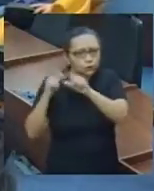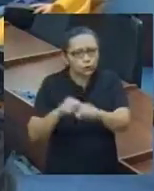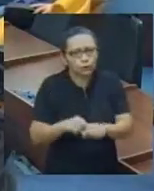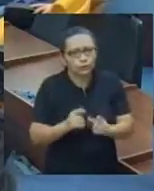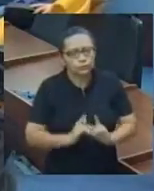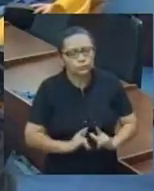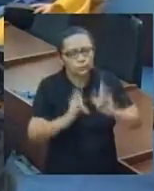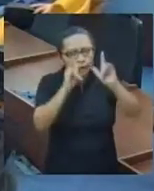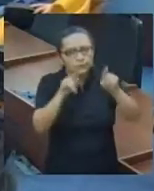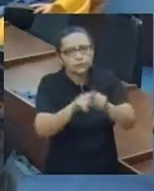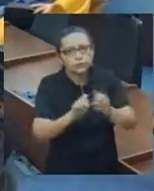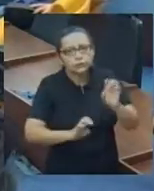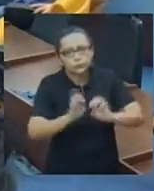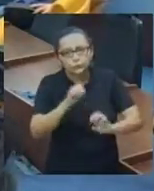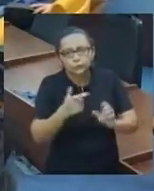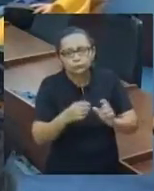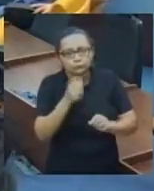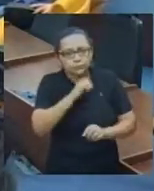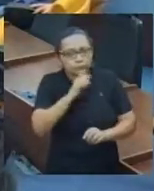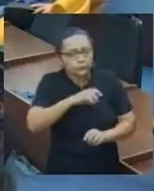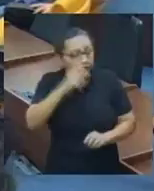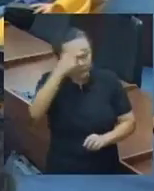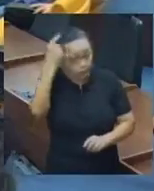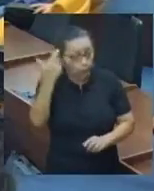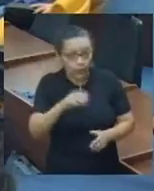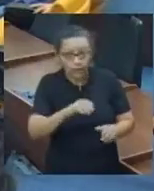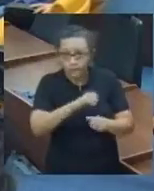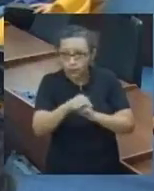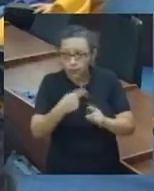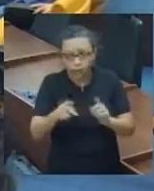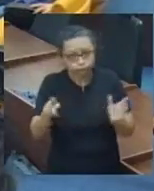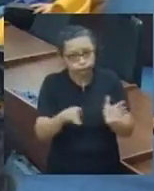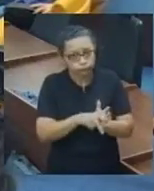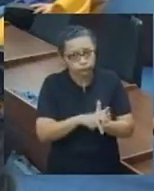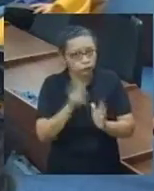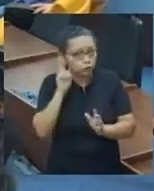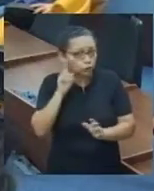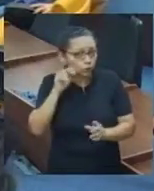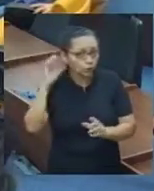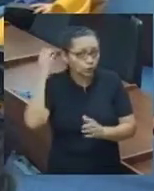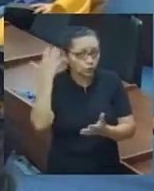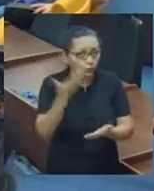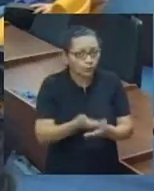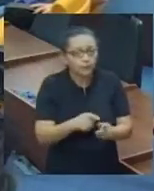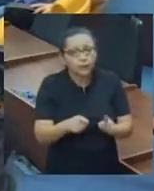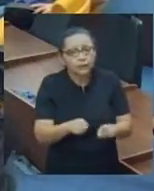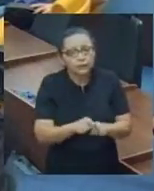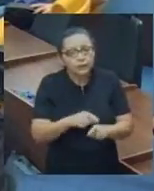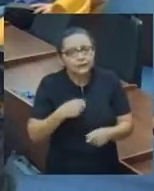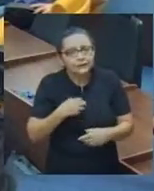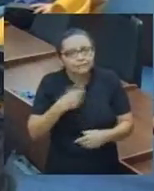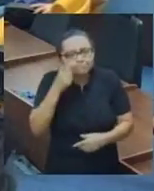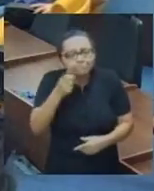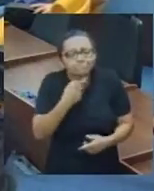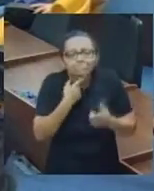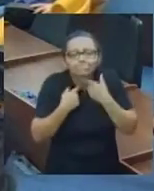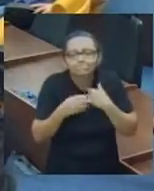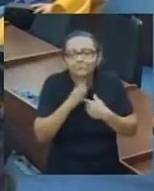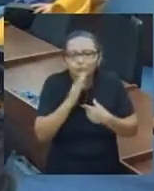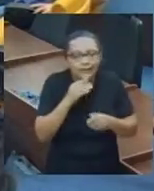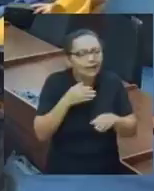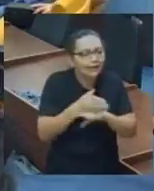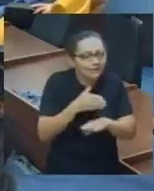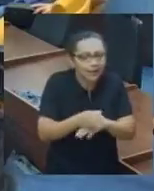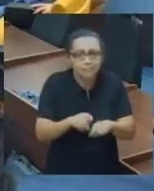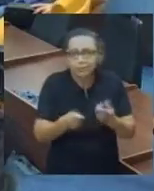muito antiga e é uma coisa que a gente não quer mudar porque é um patrimônio histórico mas não é um tempo a gente tem interesse de conhecer né